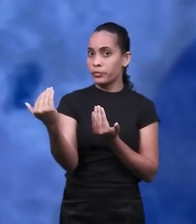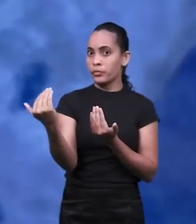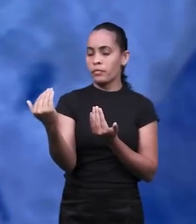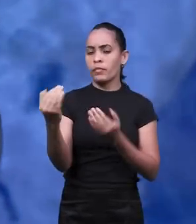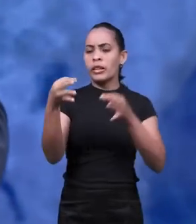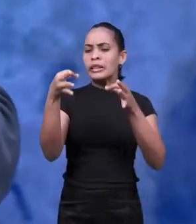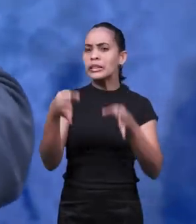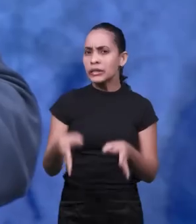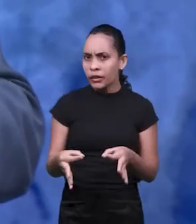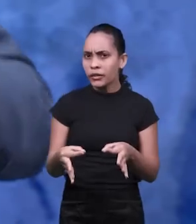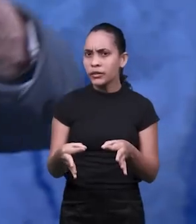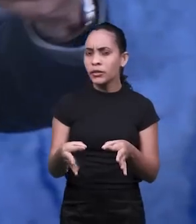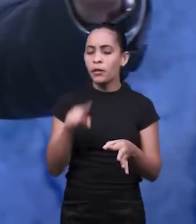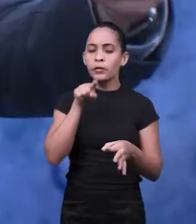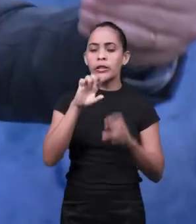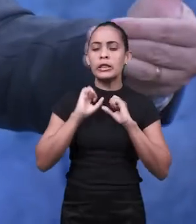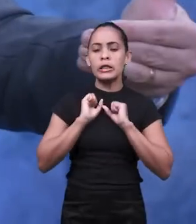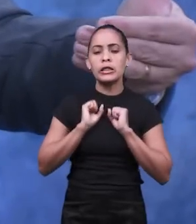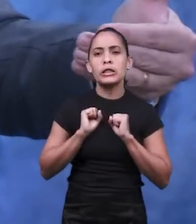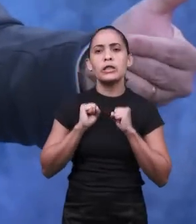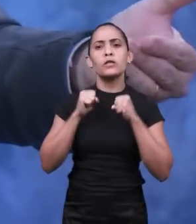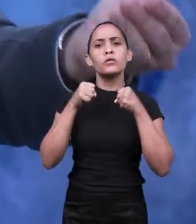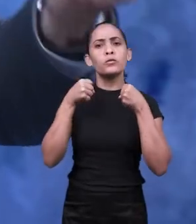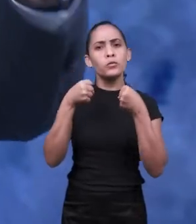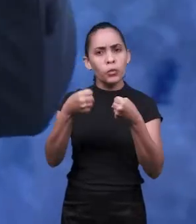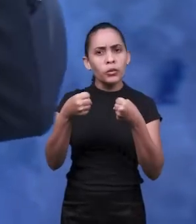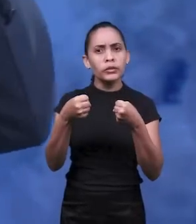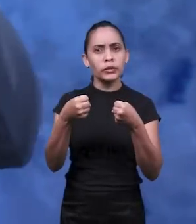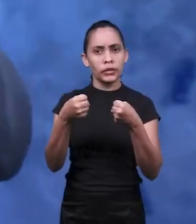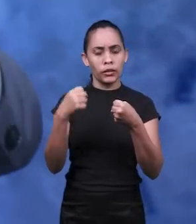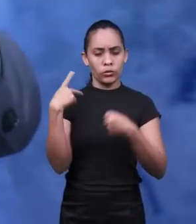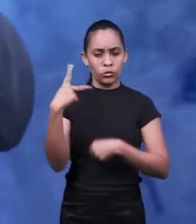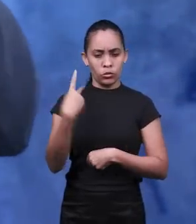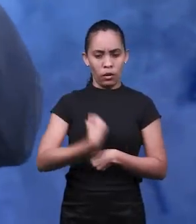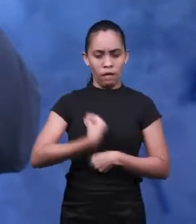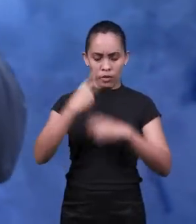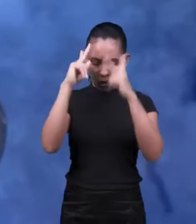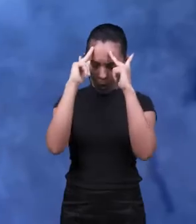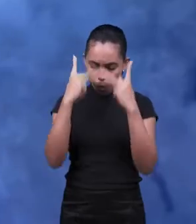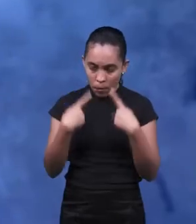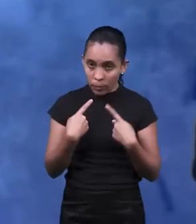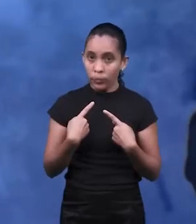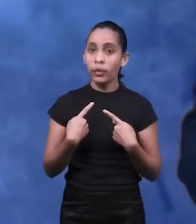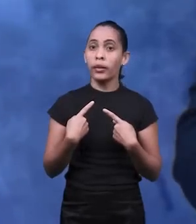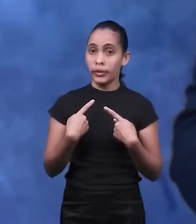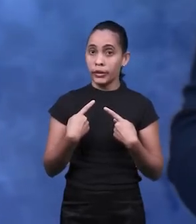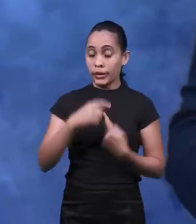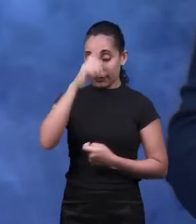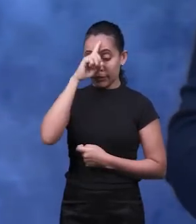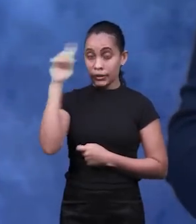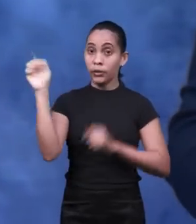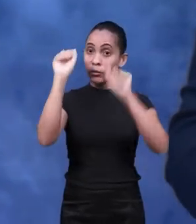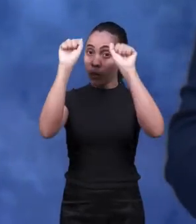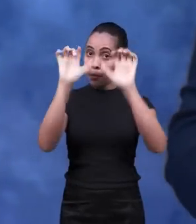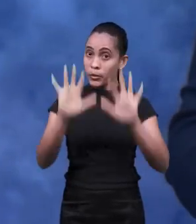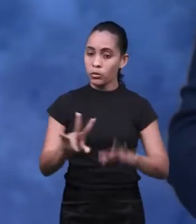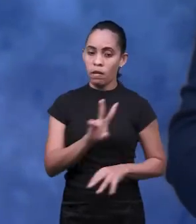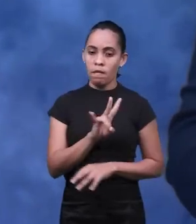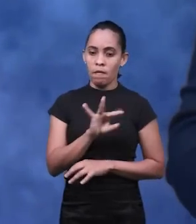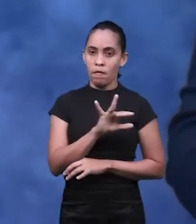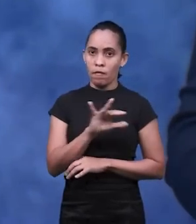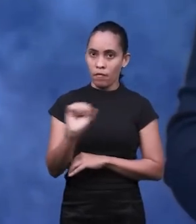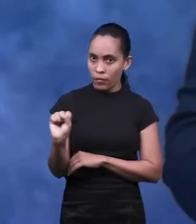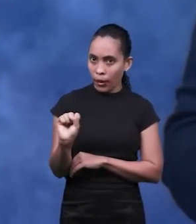da mesma maneira se esforçar na sua parte humana, naquilo que lhe compete, Deus vai